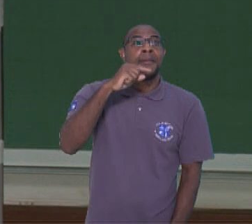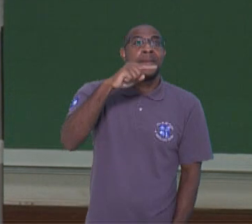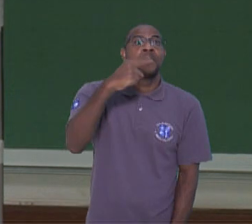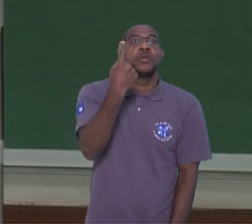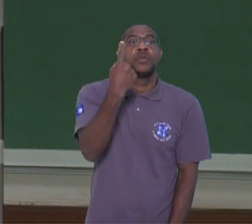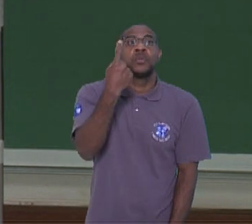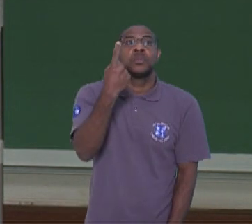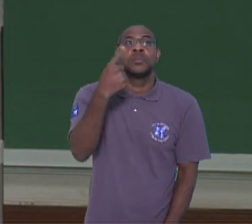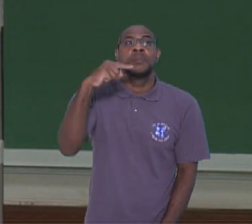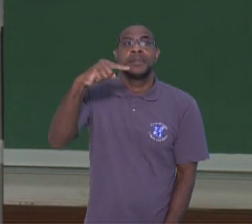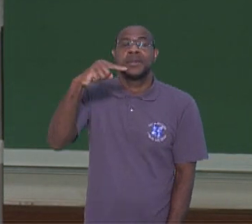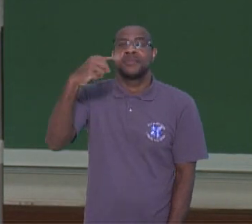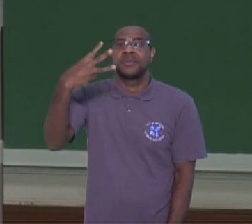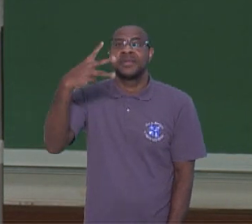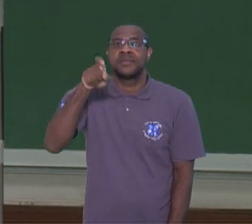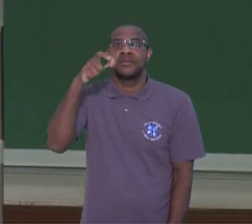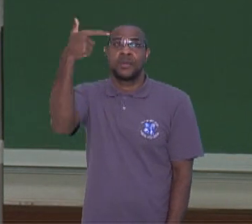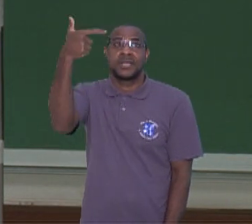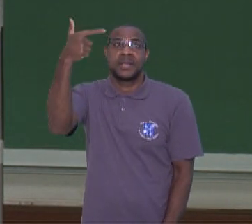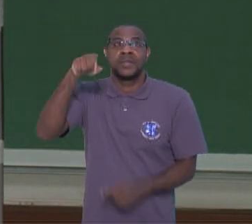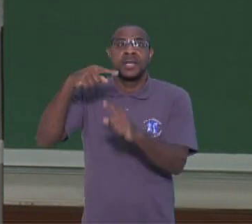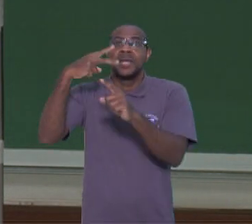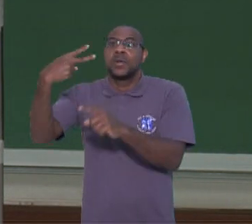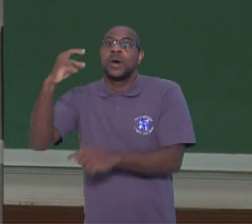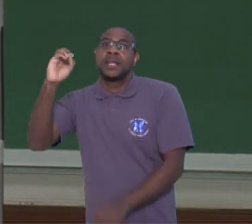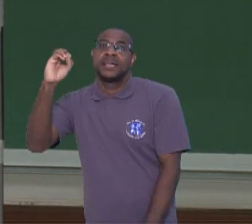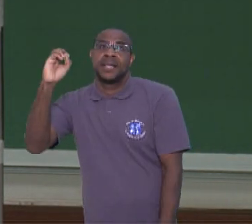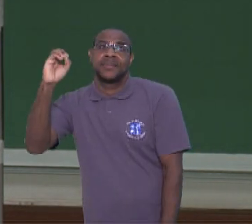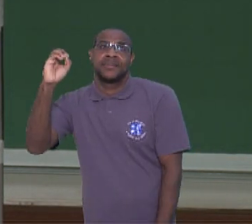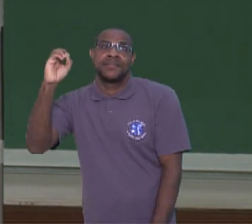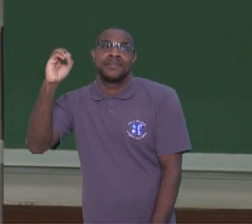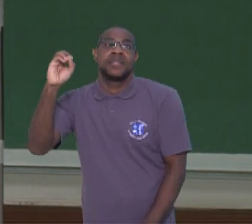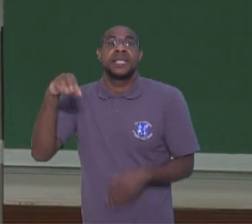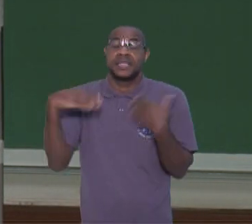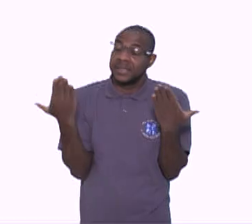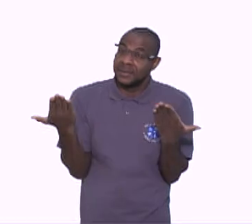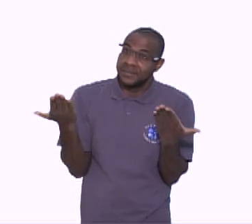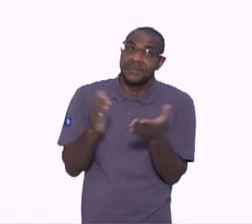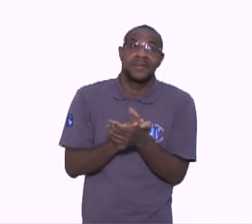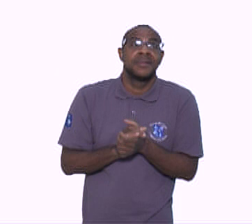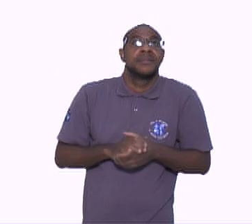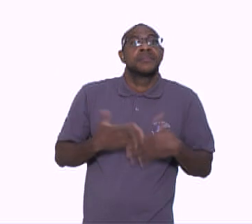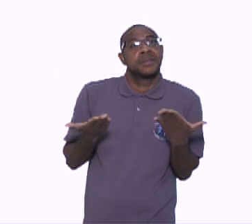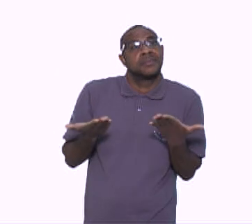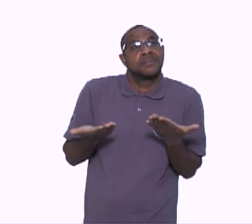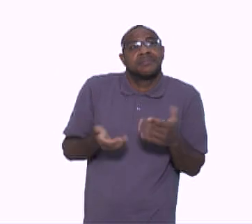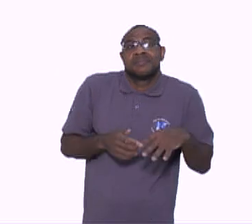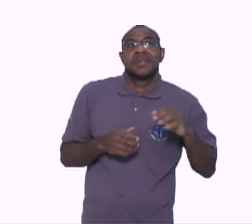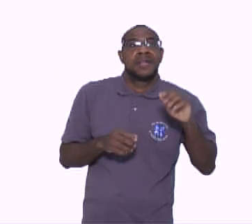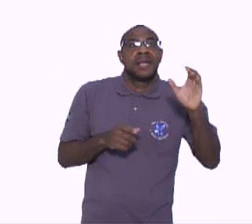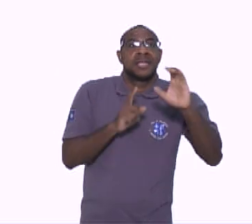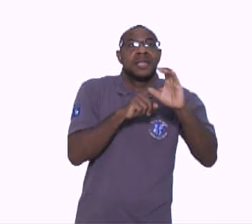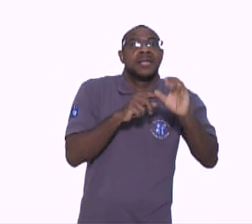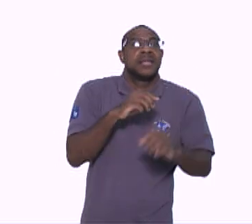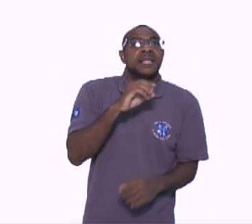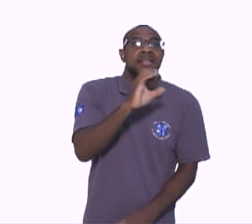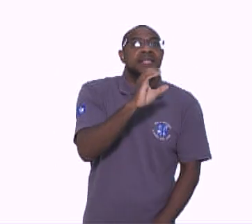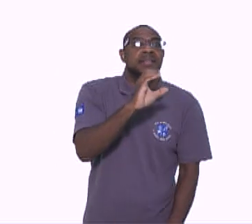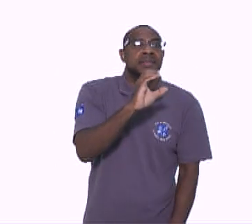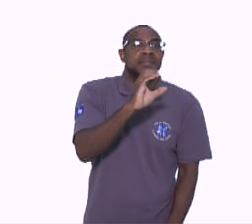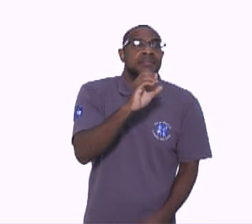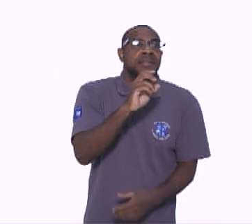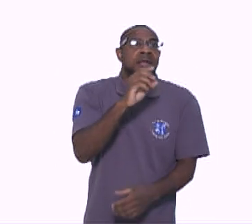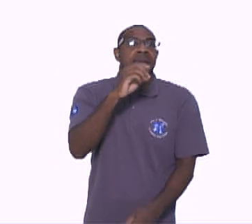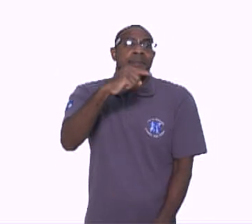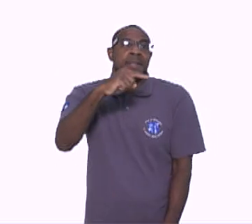menos 1 menos 3x ao quadrado igual a zero, ok? Então, nosso aqui C continua